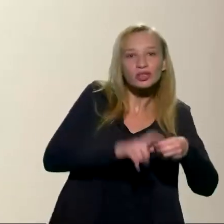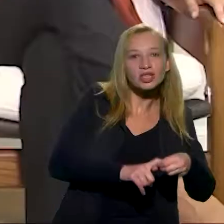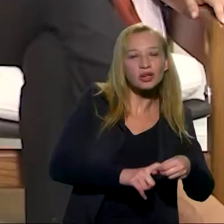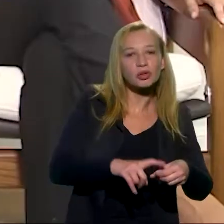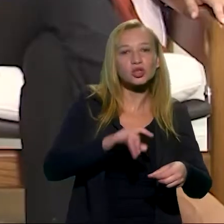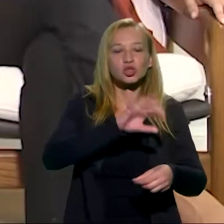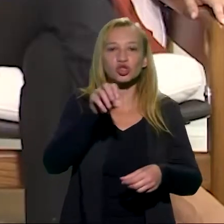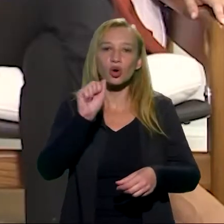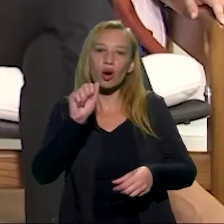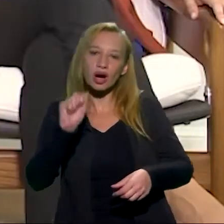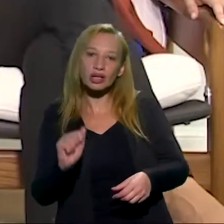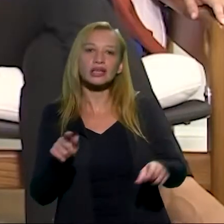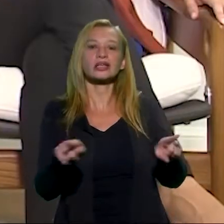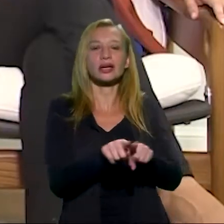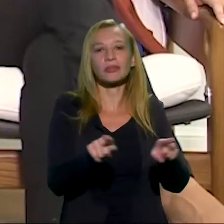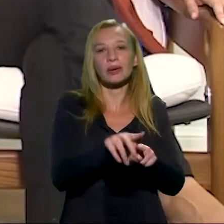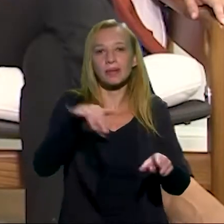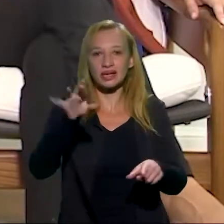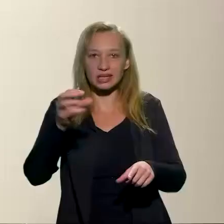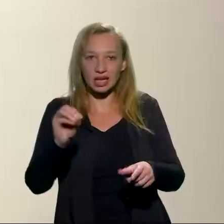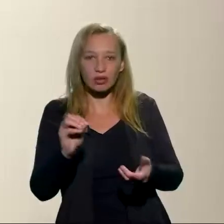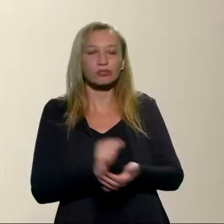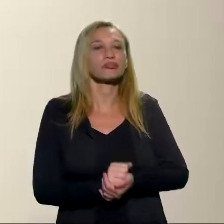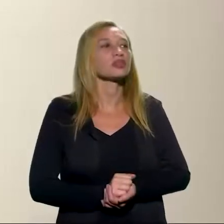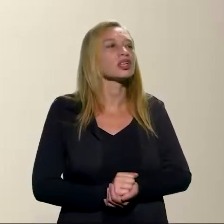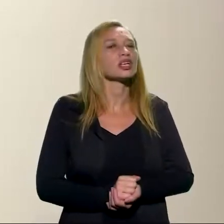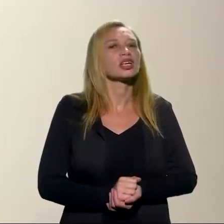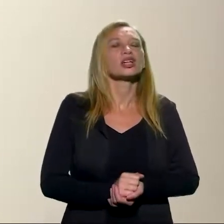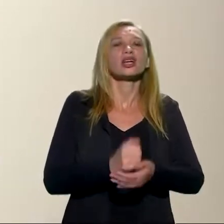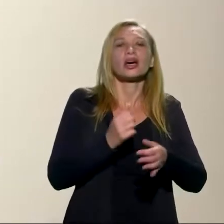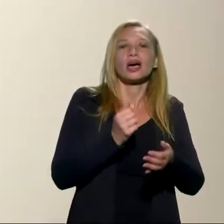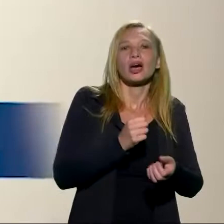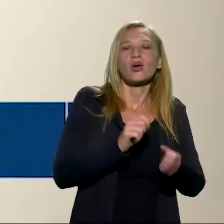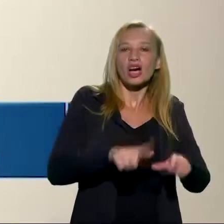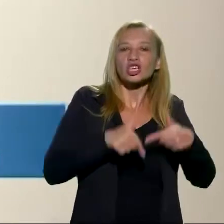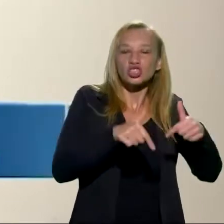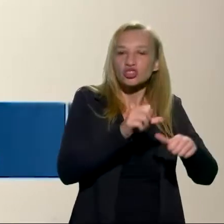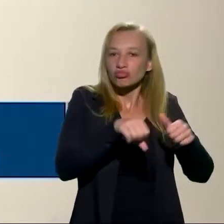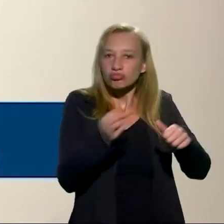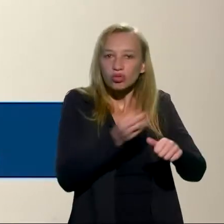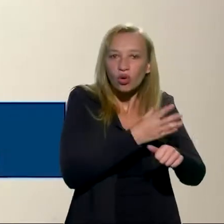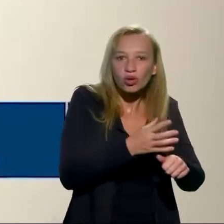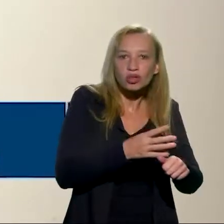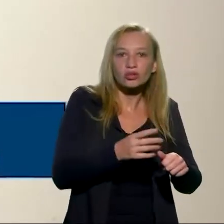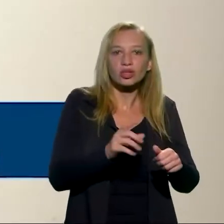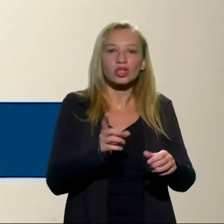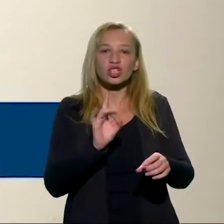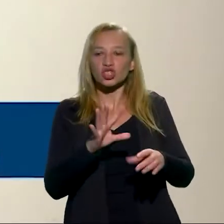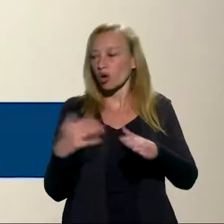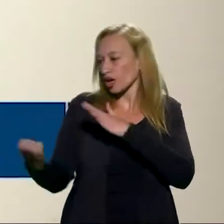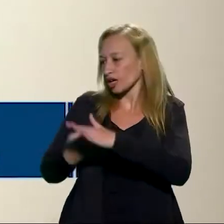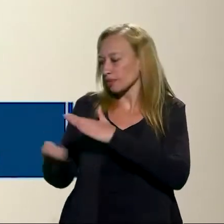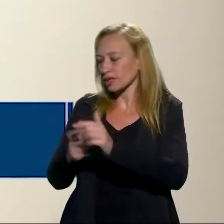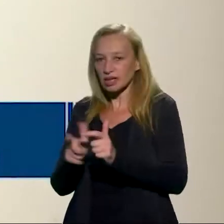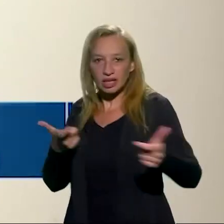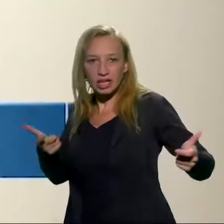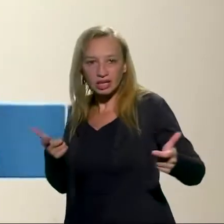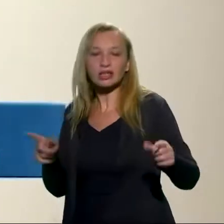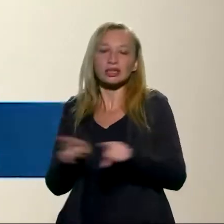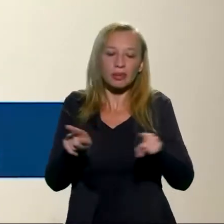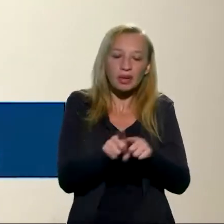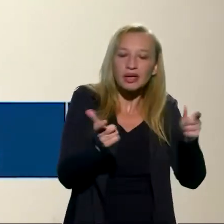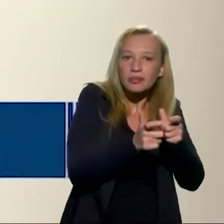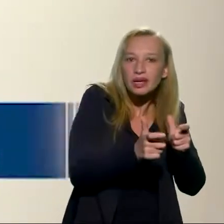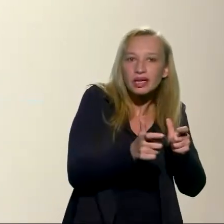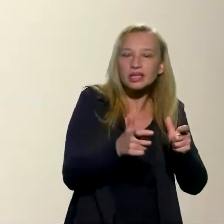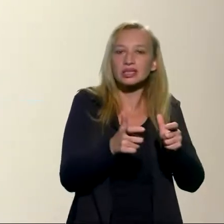Voltamos com Joana Siqueira e Marcelo Sá Pacheco. Práticas inovadoras não são uma exclusividade só das grandes indústrias. As